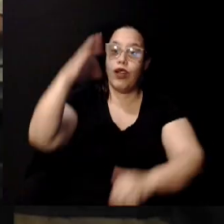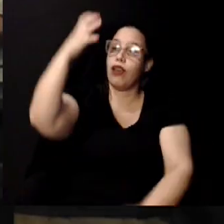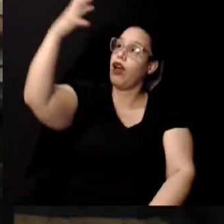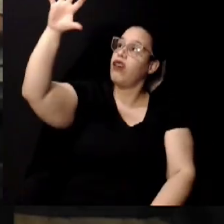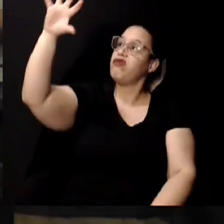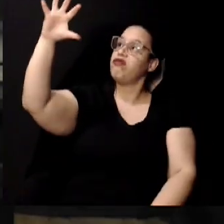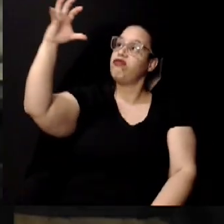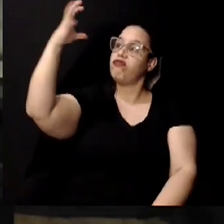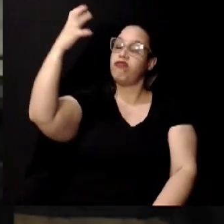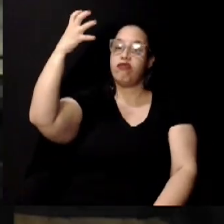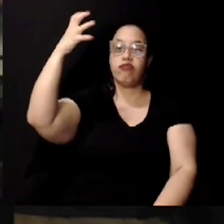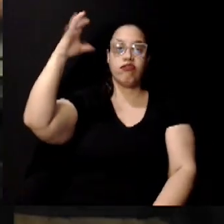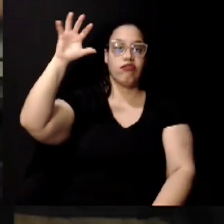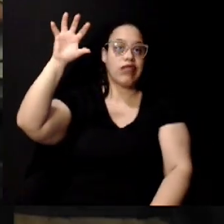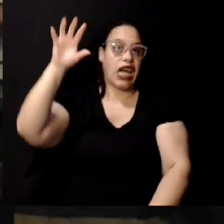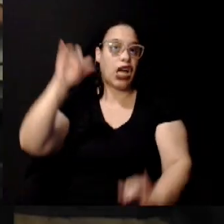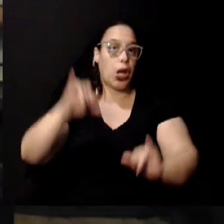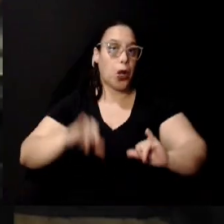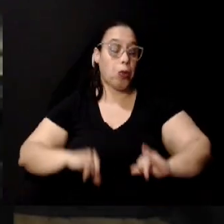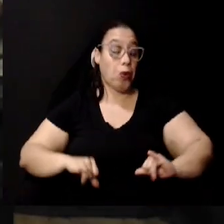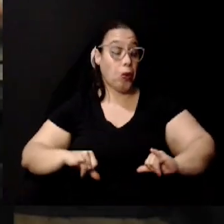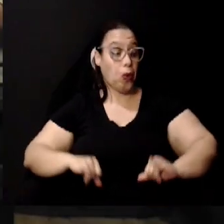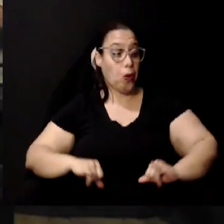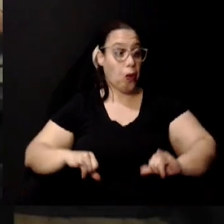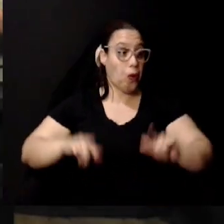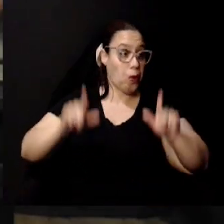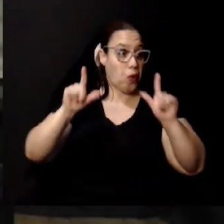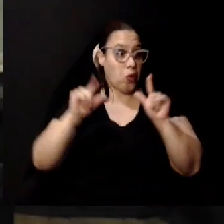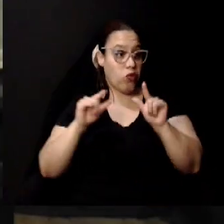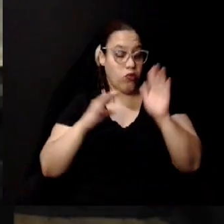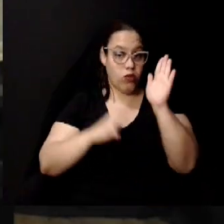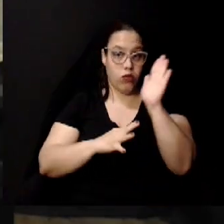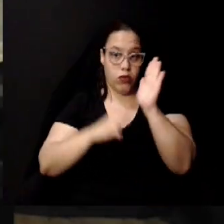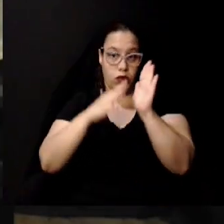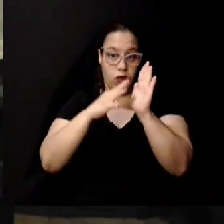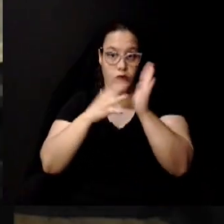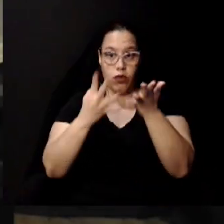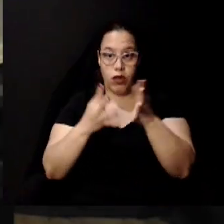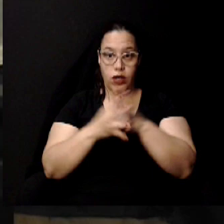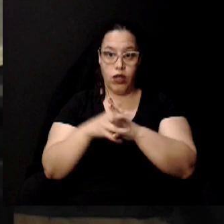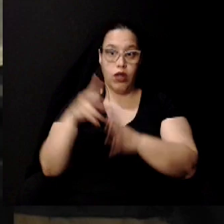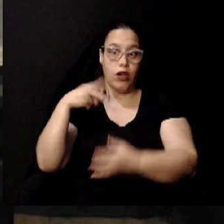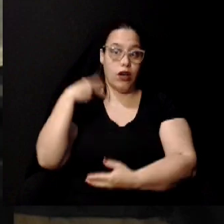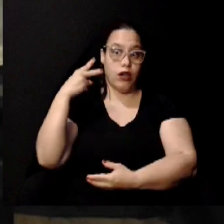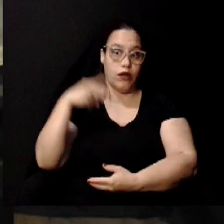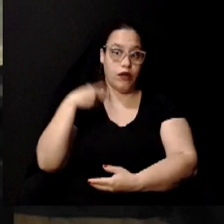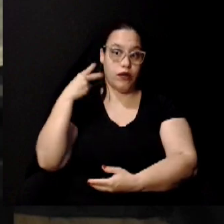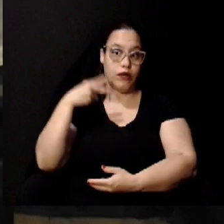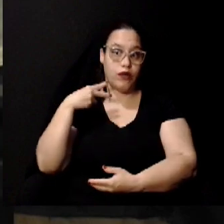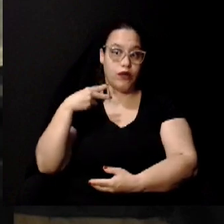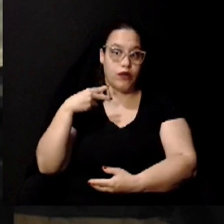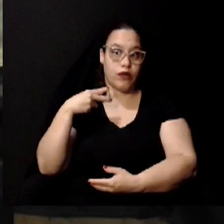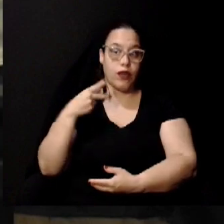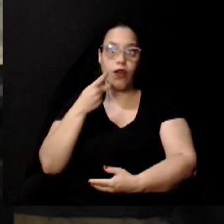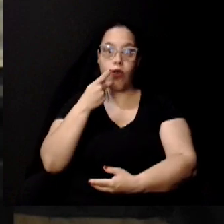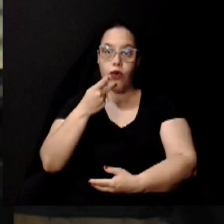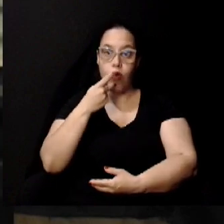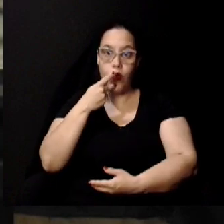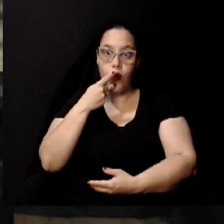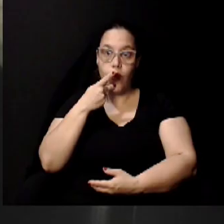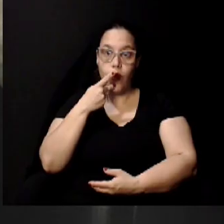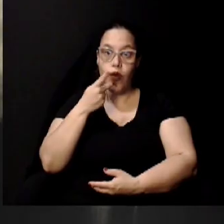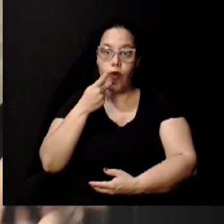menos. Né? Lá no quarto andar, sofre menos. Os vereadores aqui, várias vezes eu falo, vocês ficam falando aí,